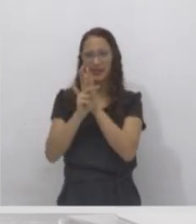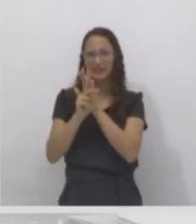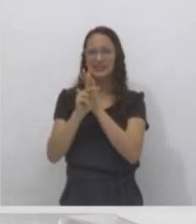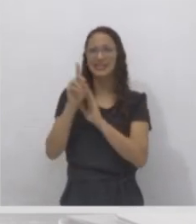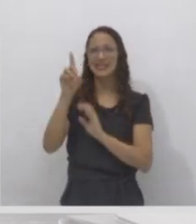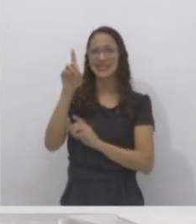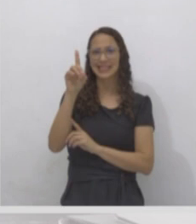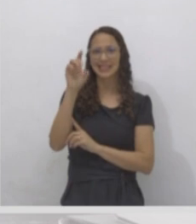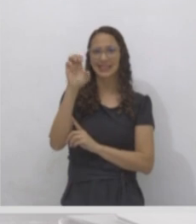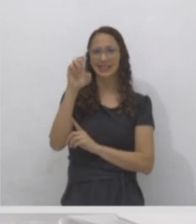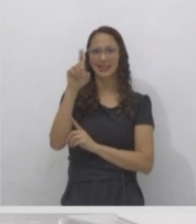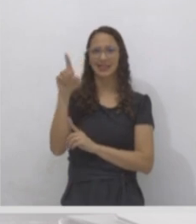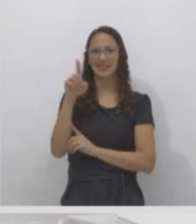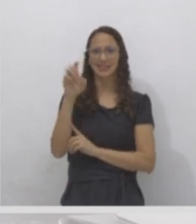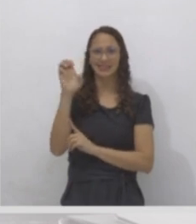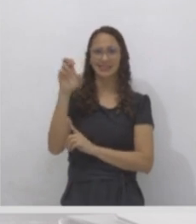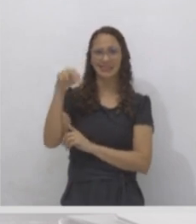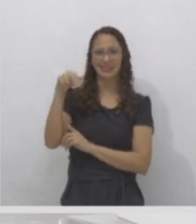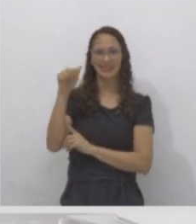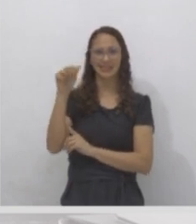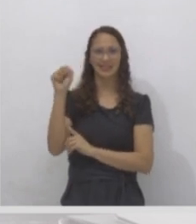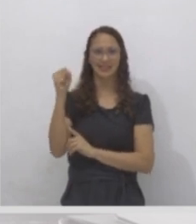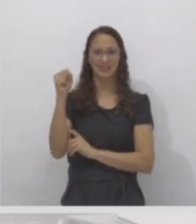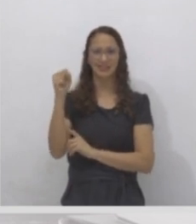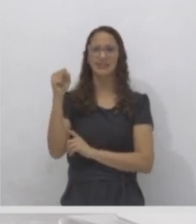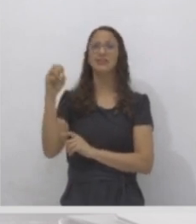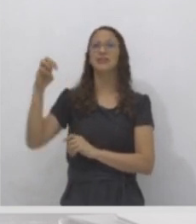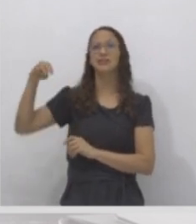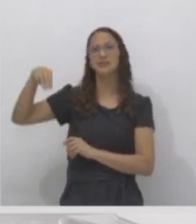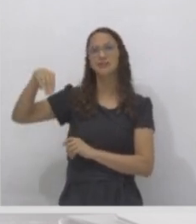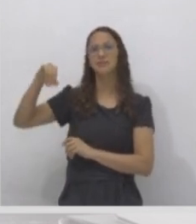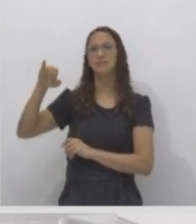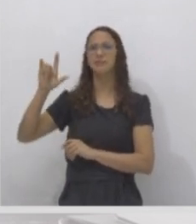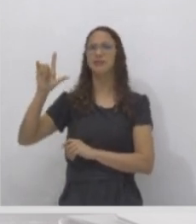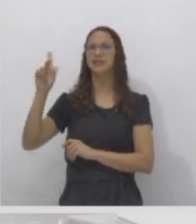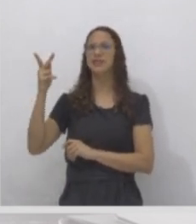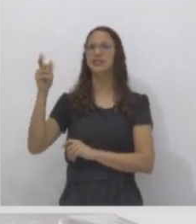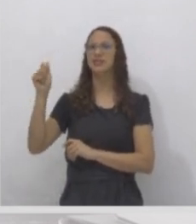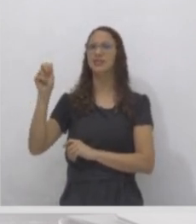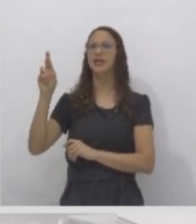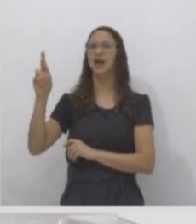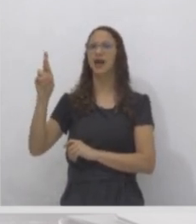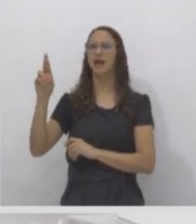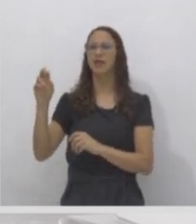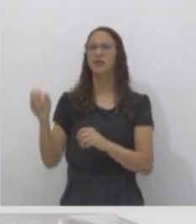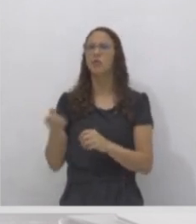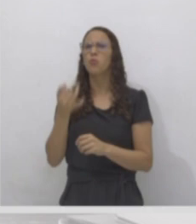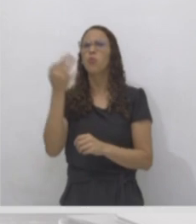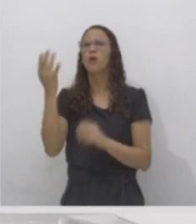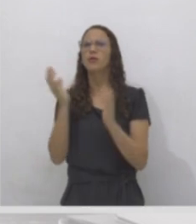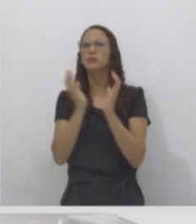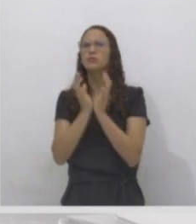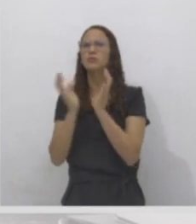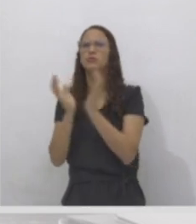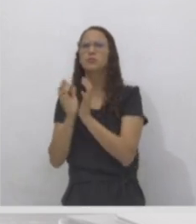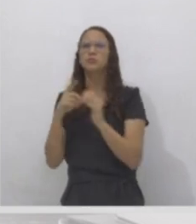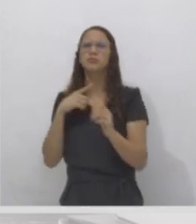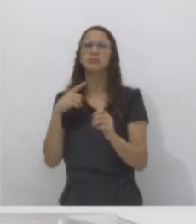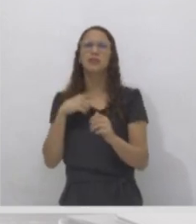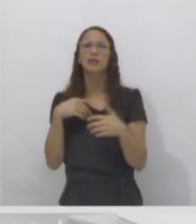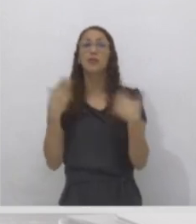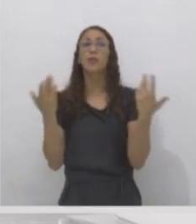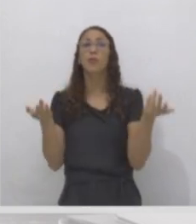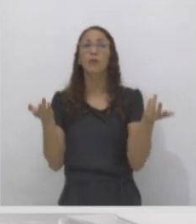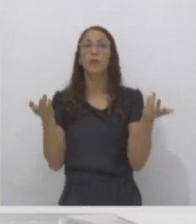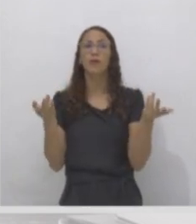numeral? Olha só, aparece a setinha lá na dezena do milhar, conforme eu falei na questão, e vai aparecer